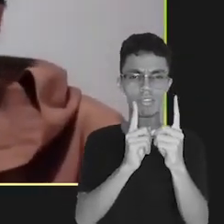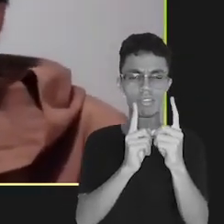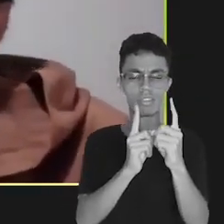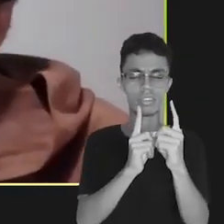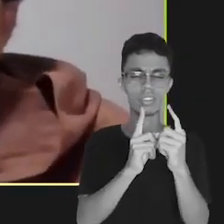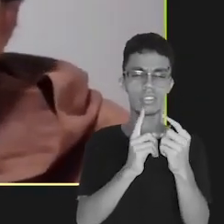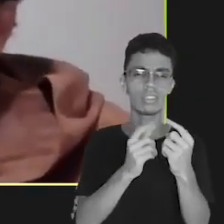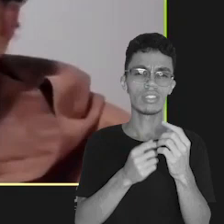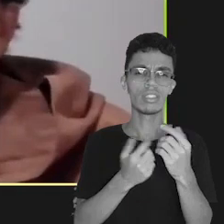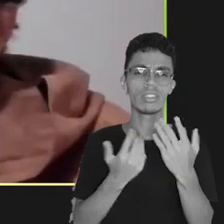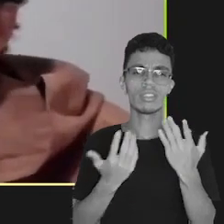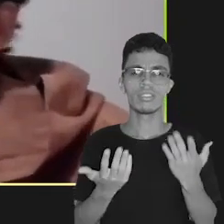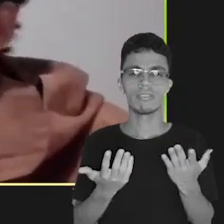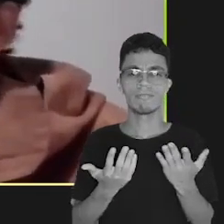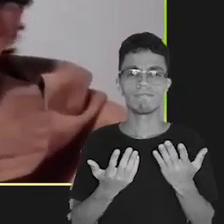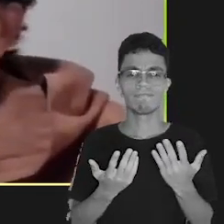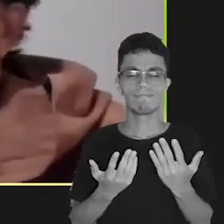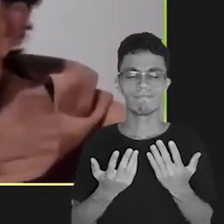E